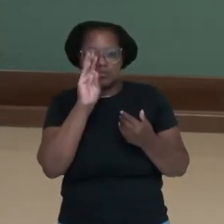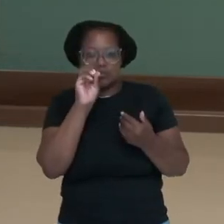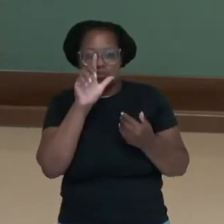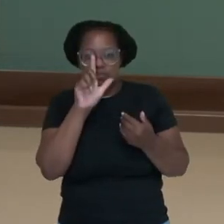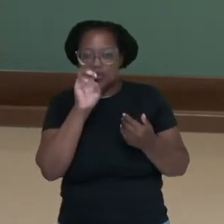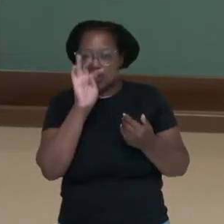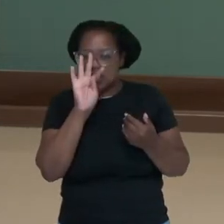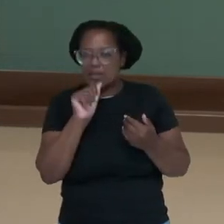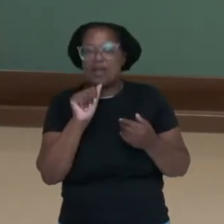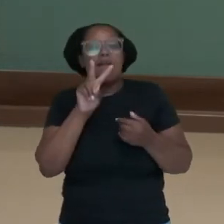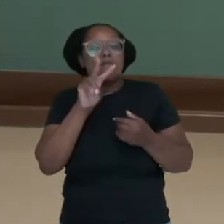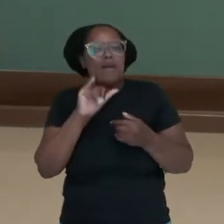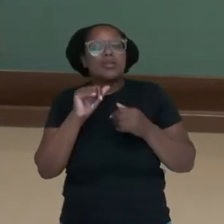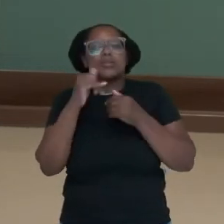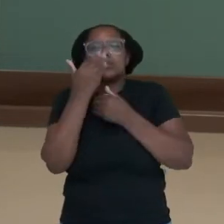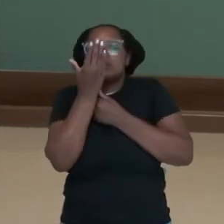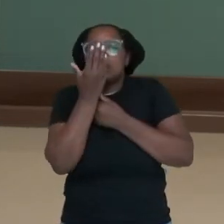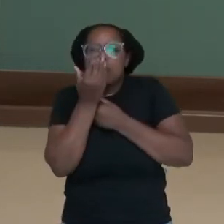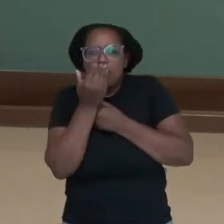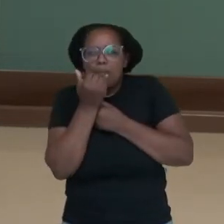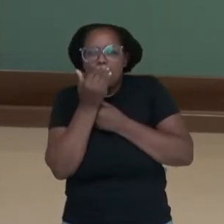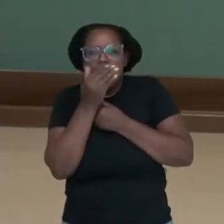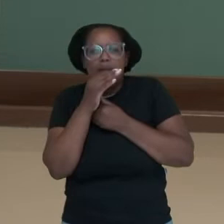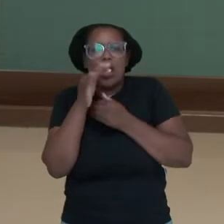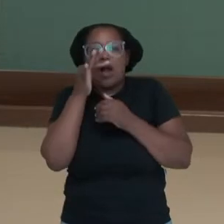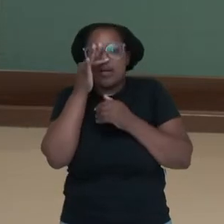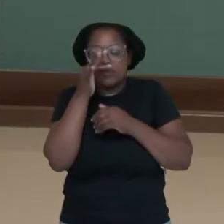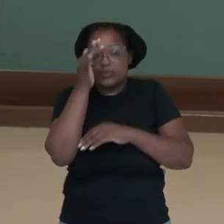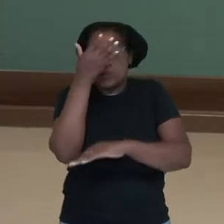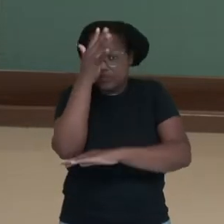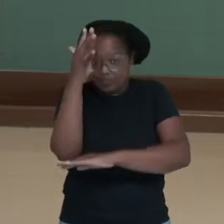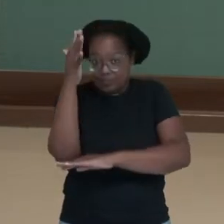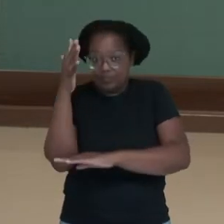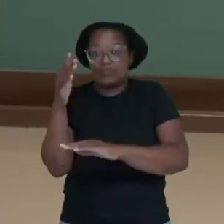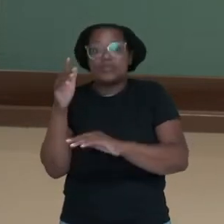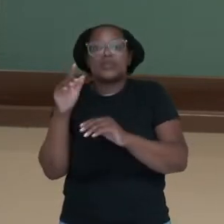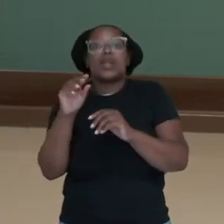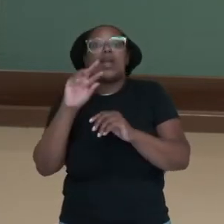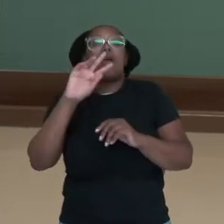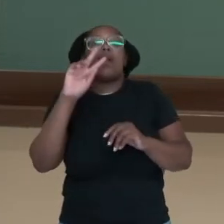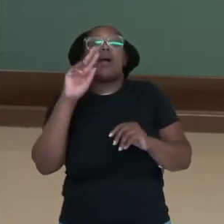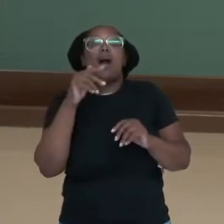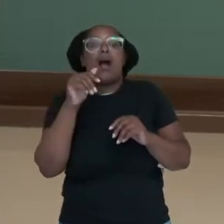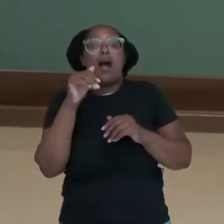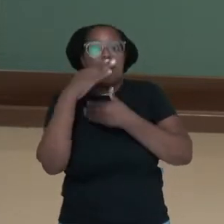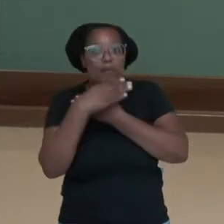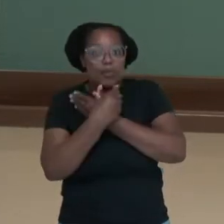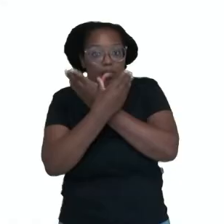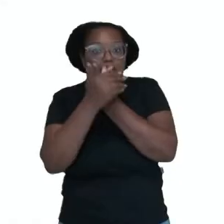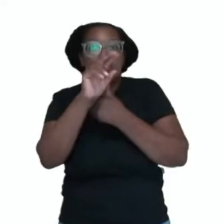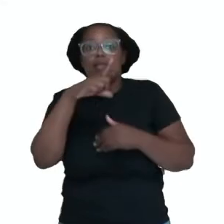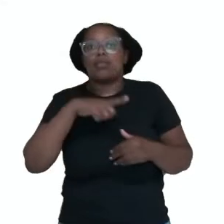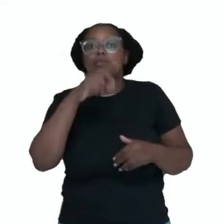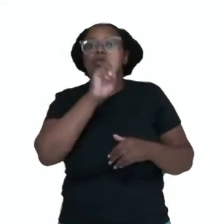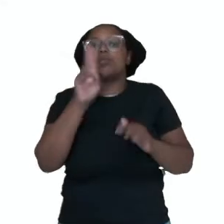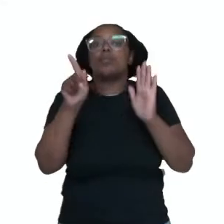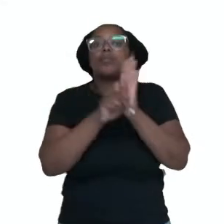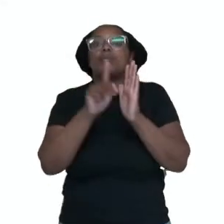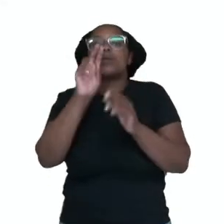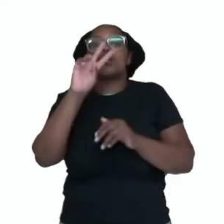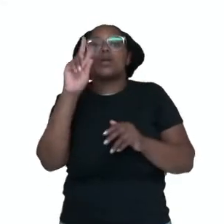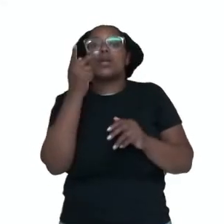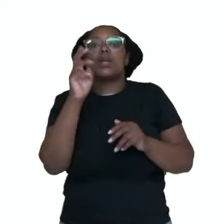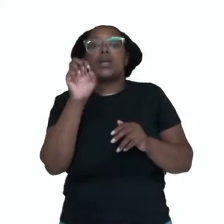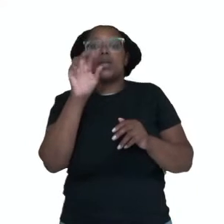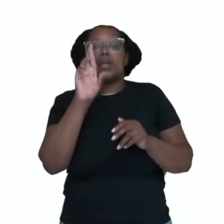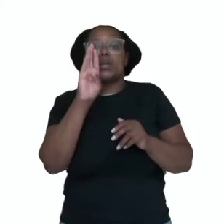alimentando do néctar dessa planta. Então ela é o quê? Herbívora. Já o sapo e